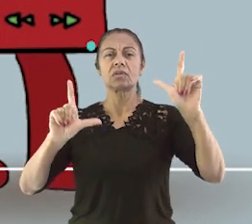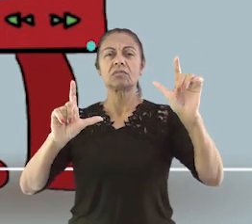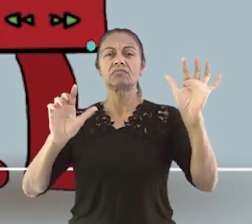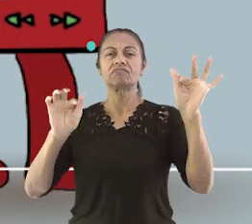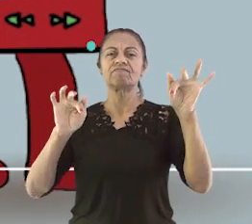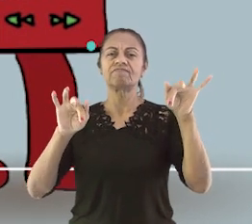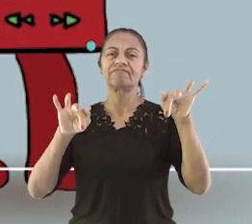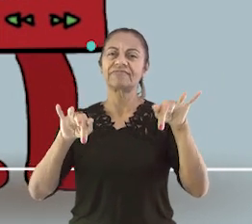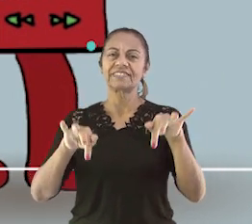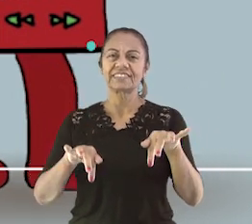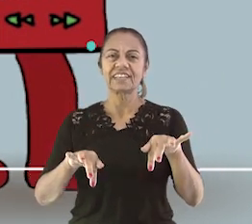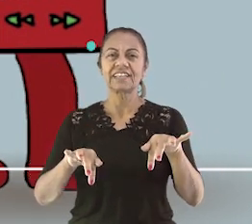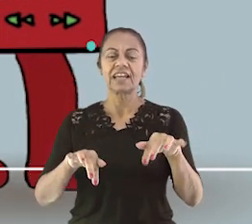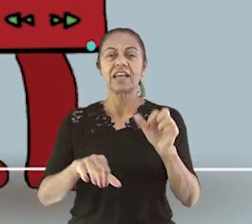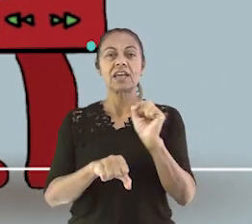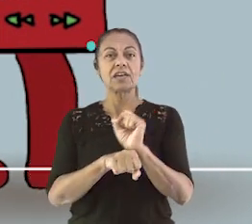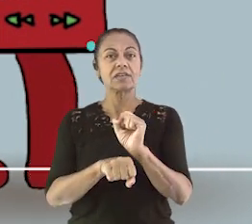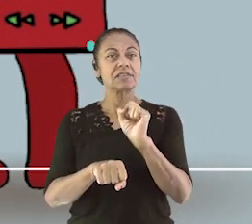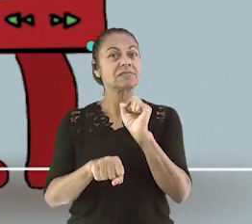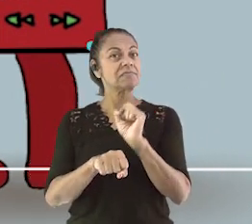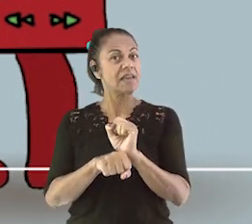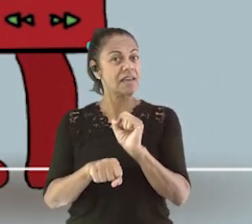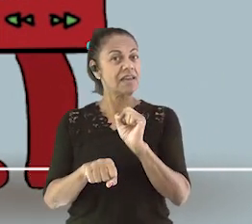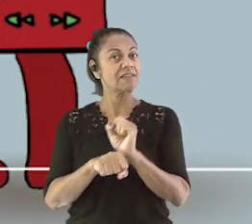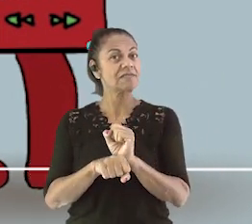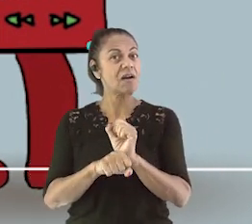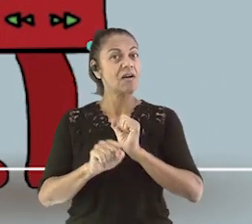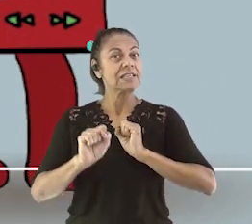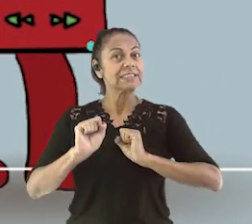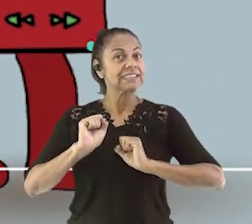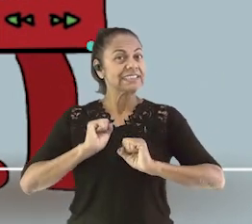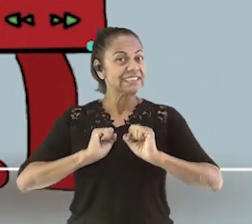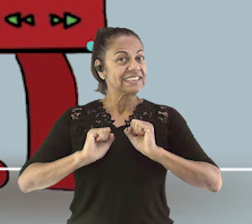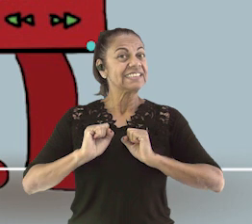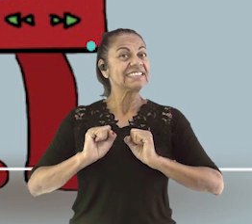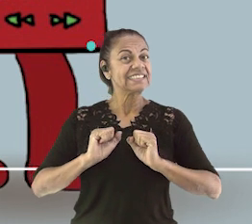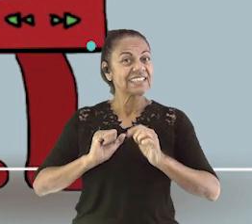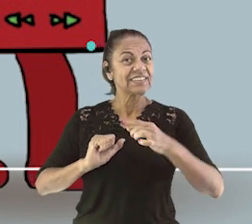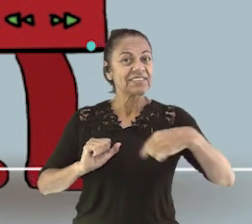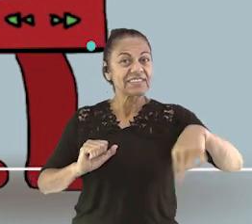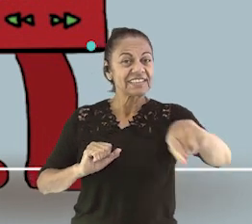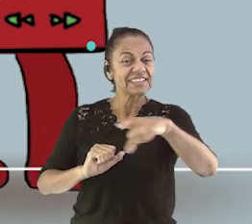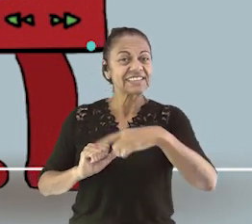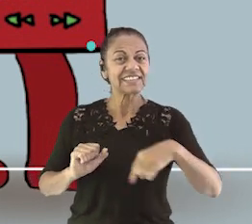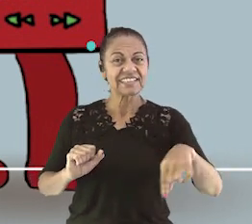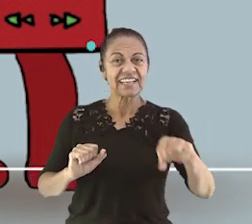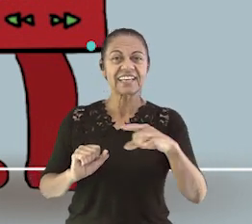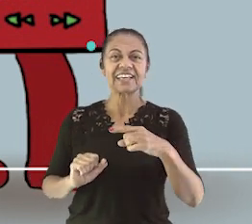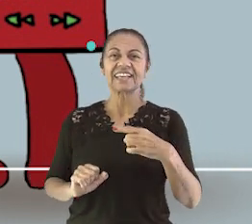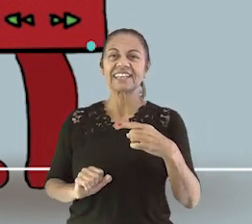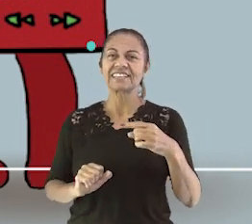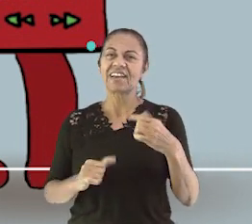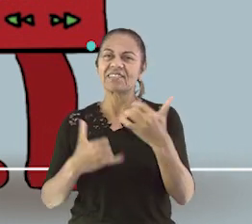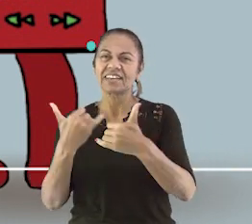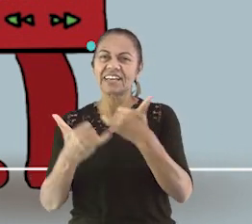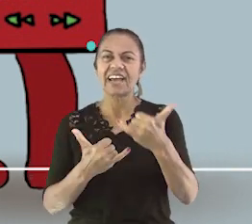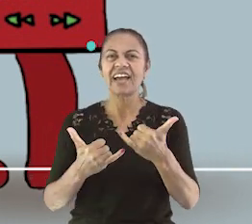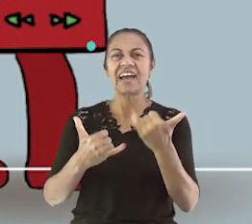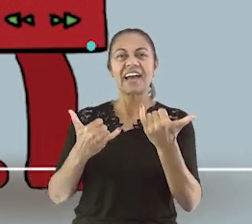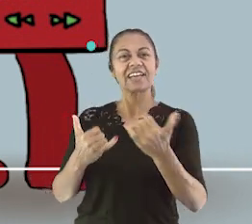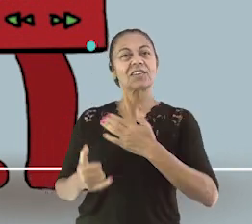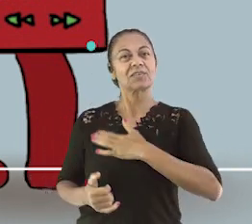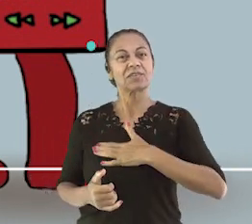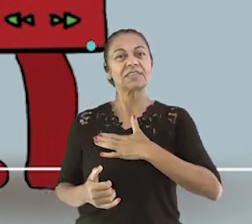Mas o nosso programa de hoje está finalizando. Espero muito mesmo que vocês tenham se divertido